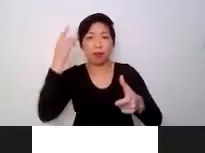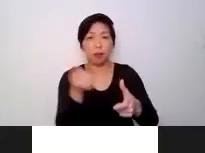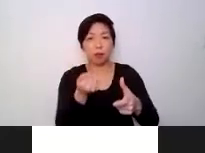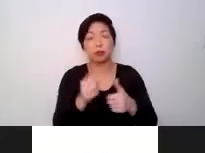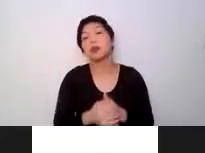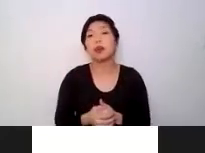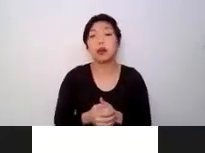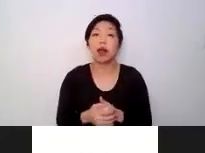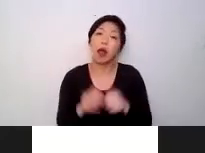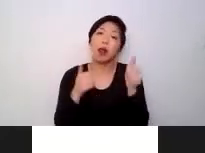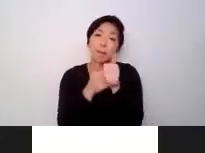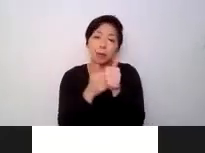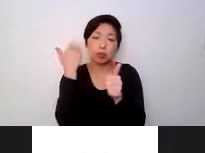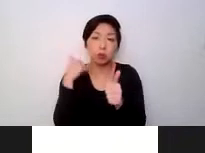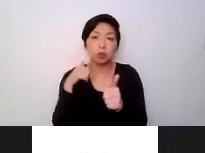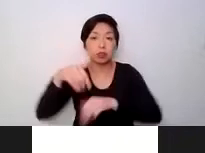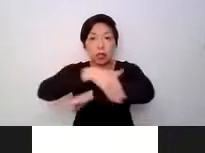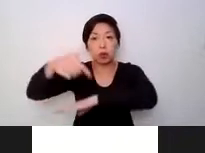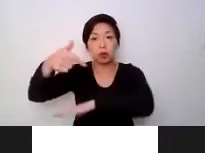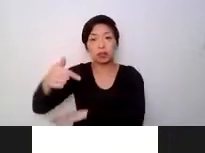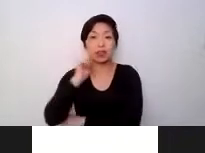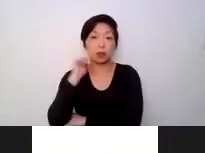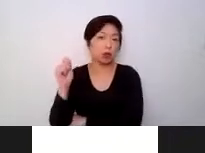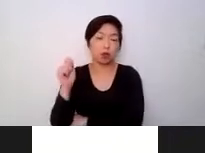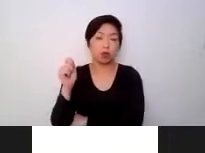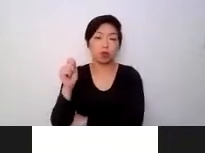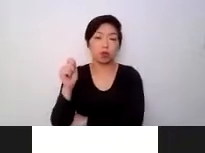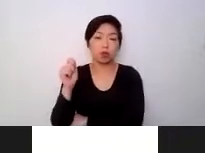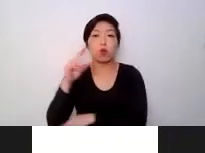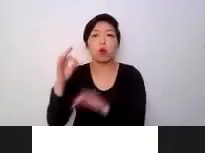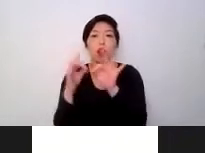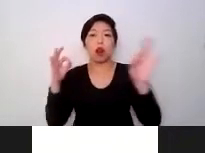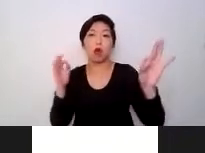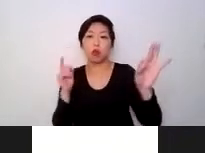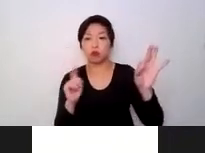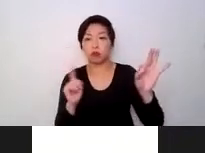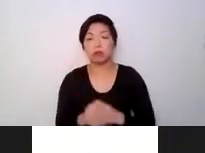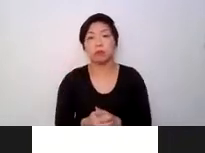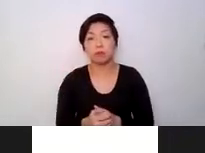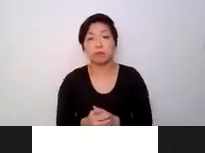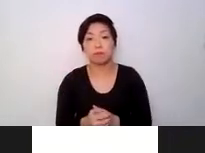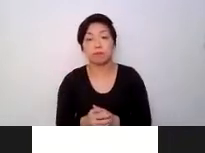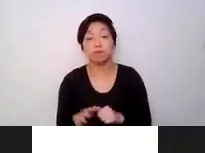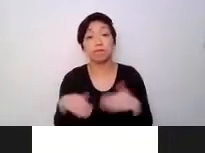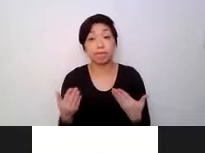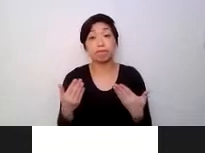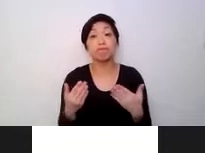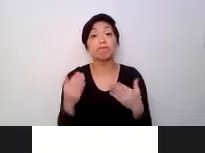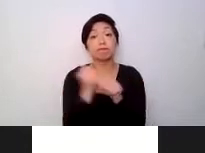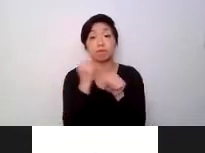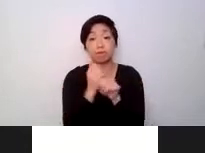Câmara era perto, era na Rua 7 de Abril, não era tão distante. E o edifício foi construído, como dito